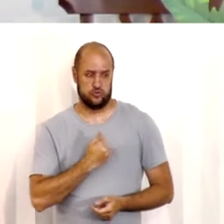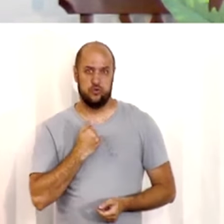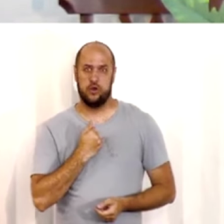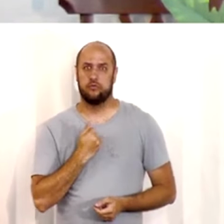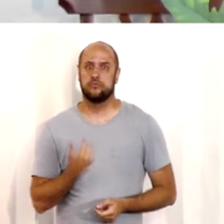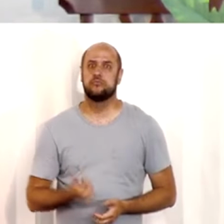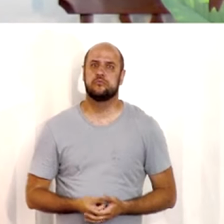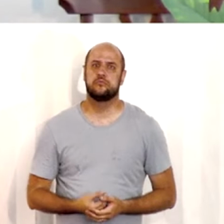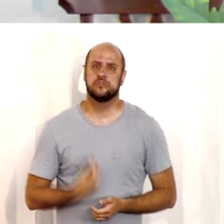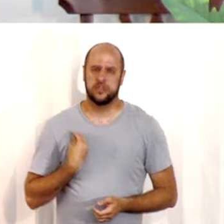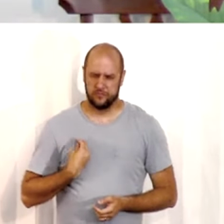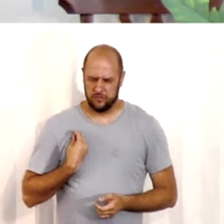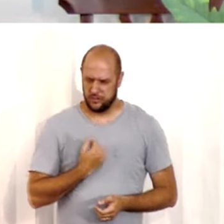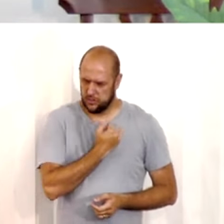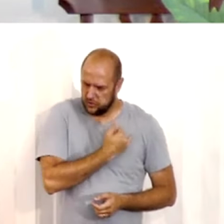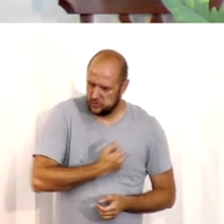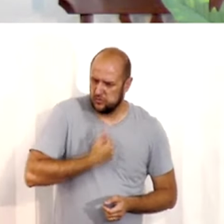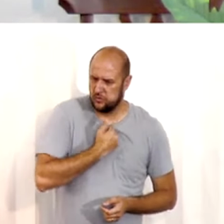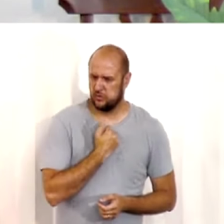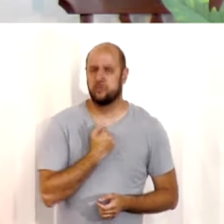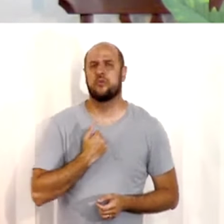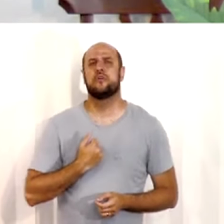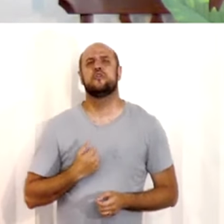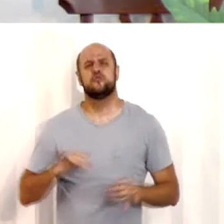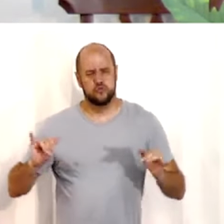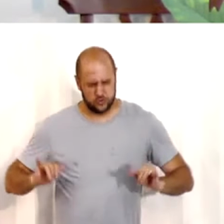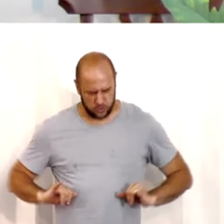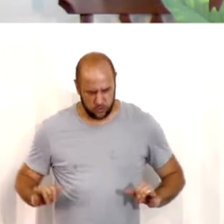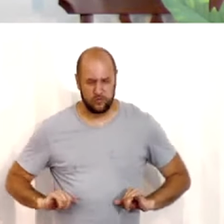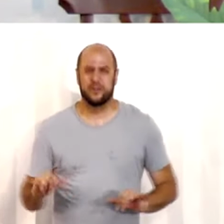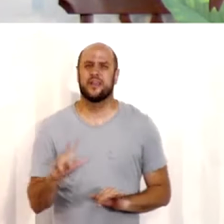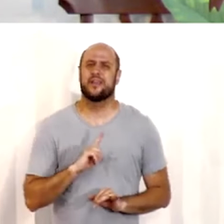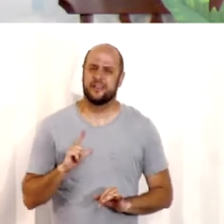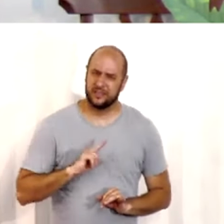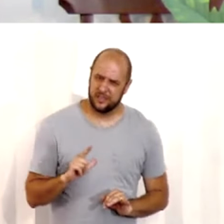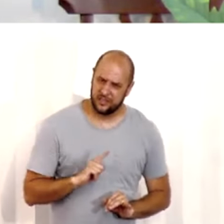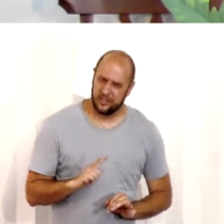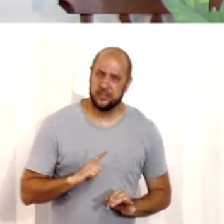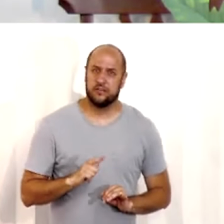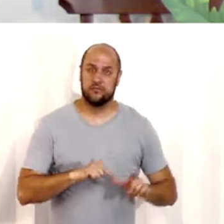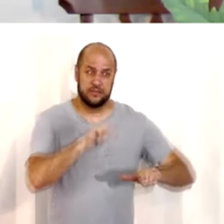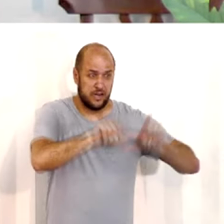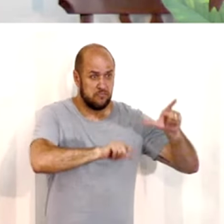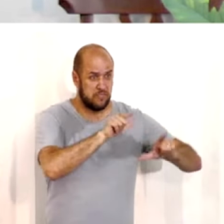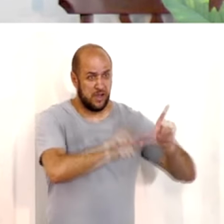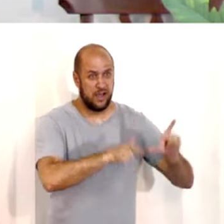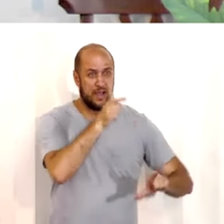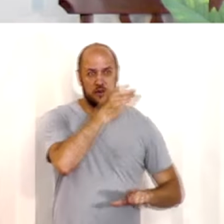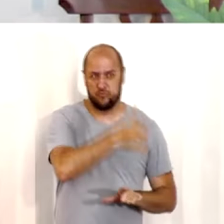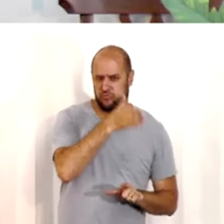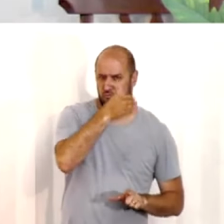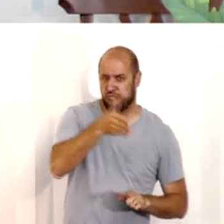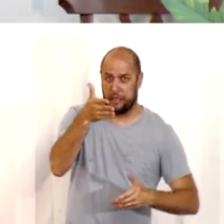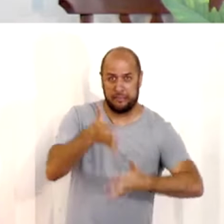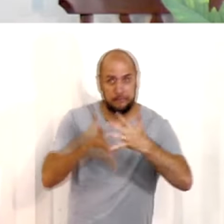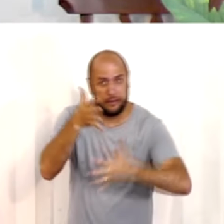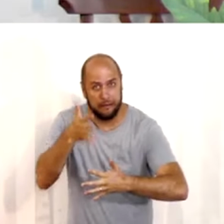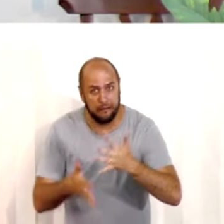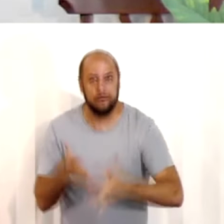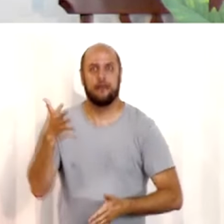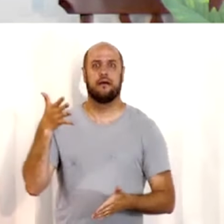cortada, mas teve sua dignidade solapada, teve o seu ministério itinerante impedido, e